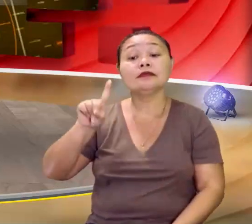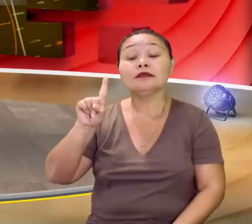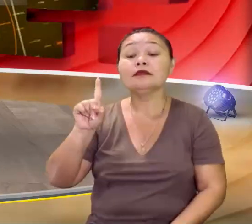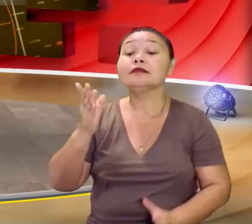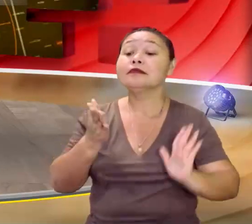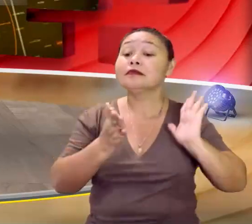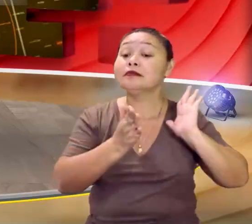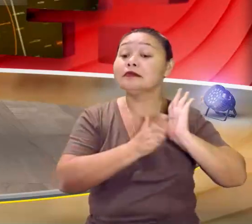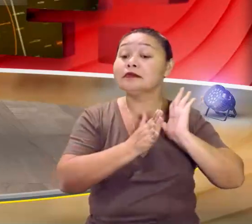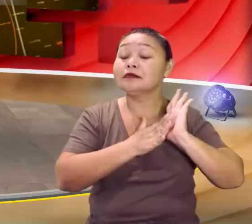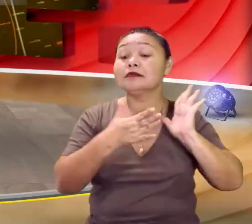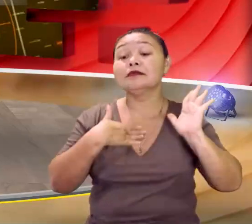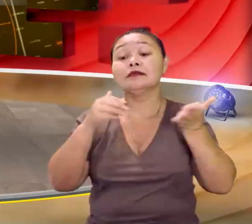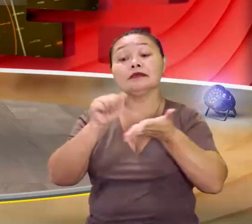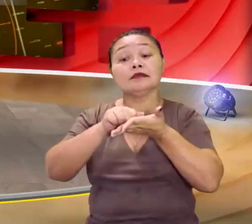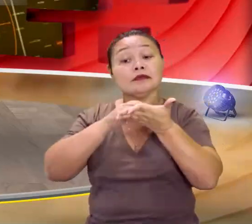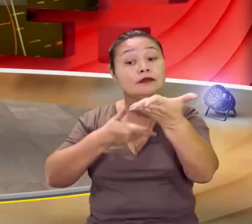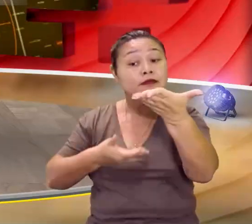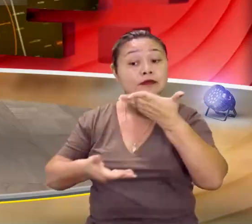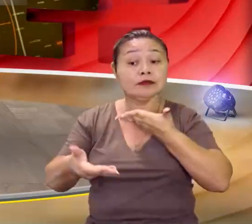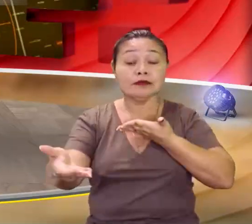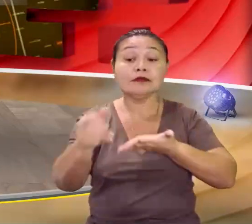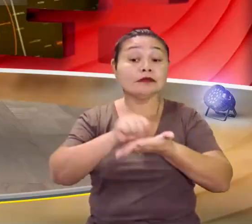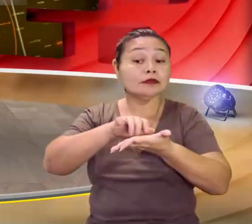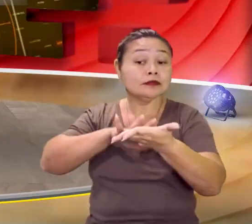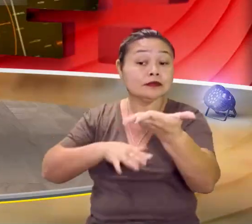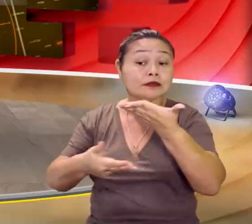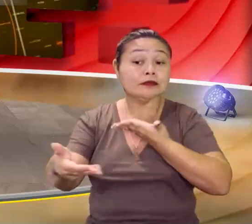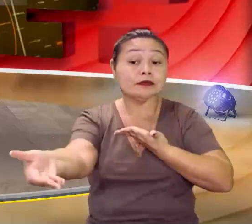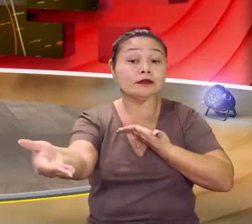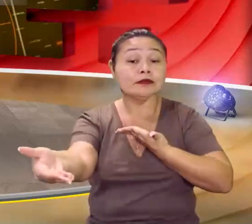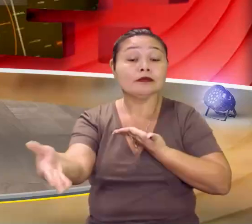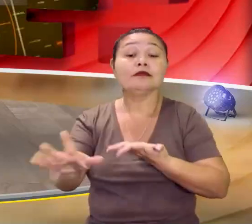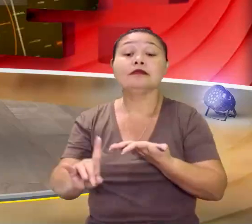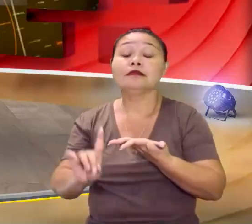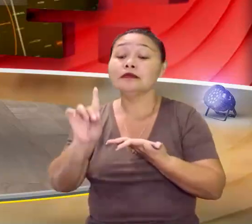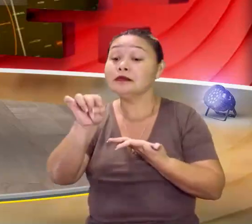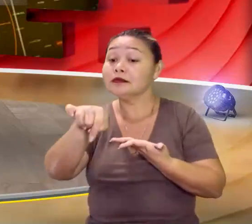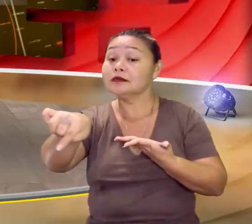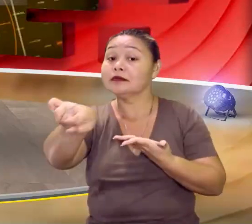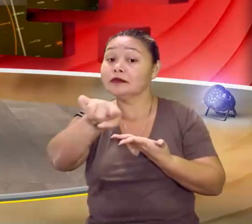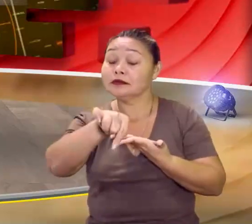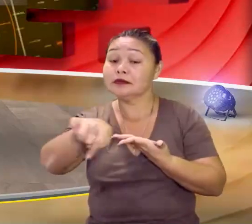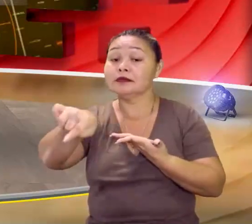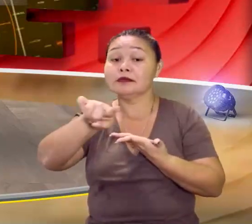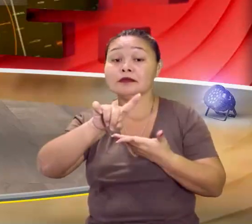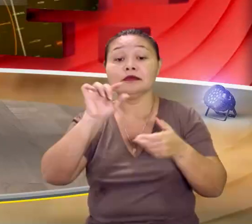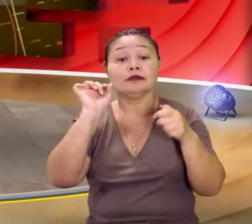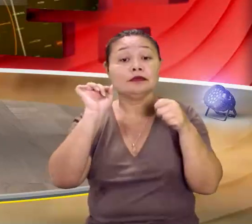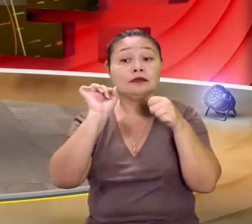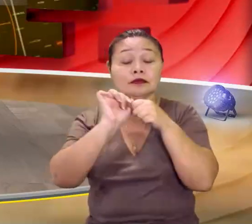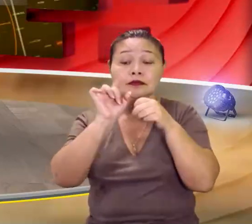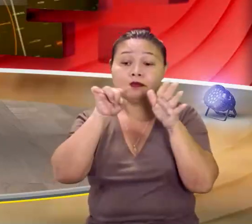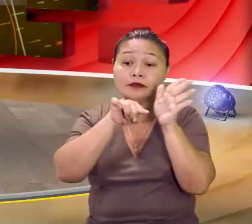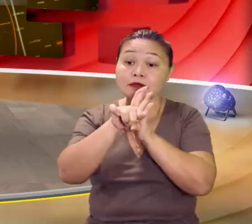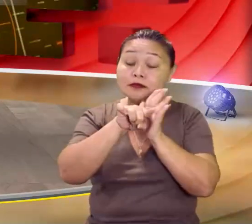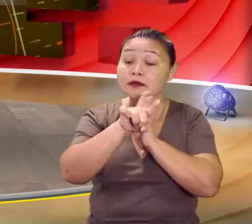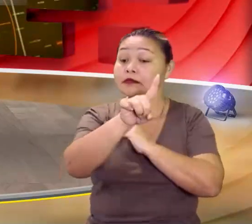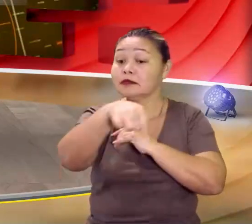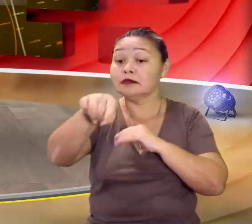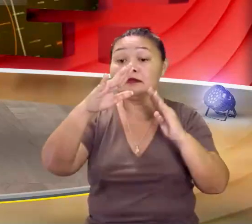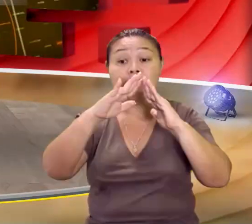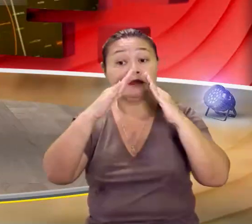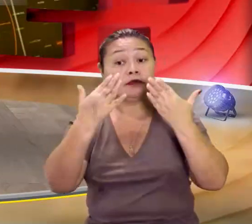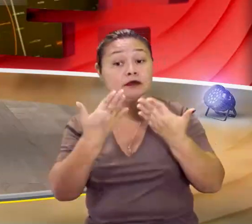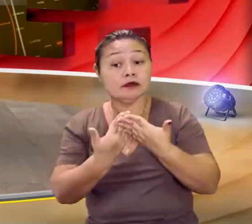para vocês uma atividade interativa. Qual é essa atividade interativa? É vocês aí fazerem a pesquisa na escola,